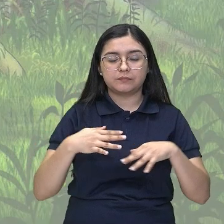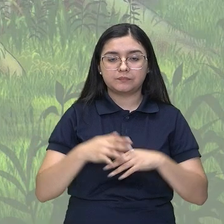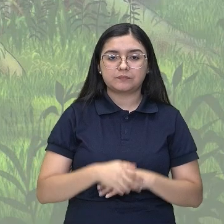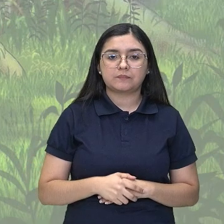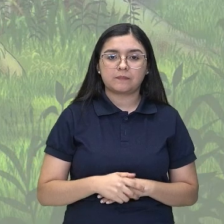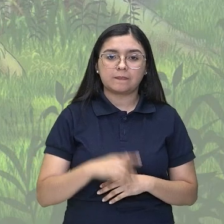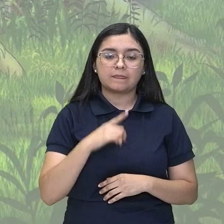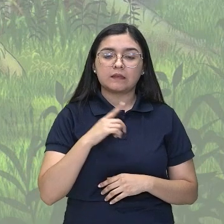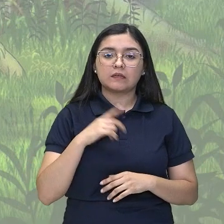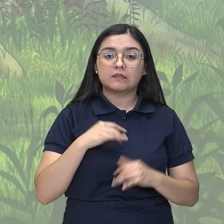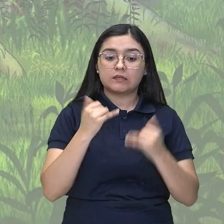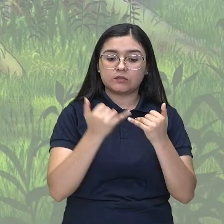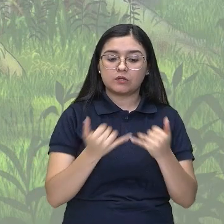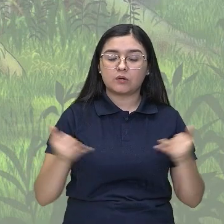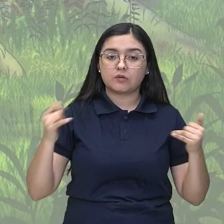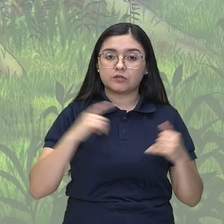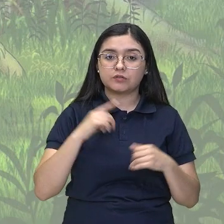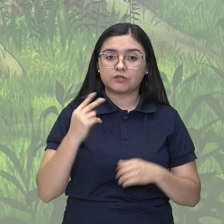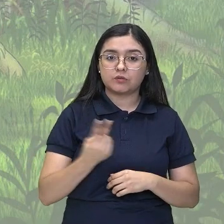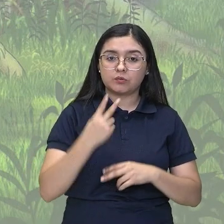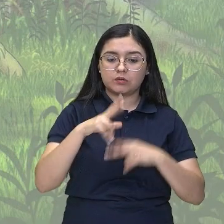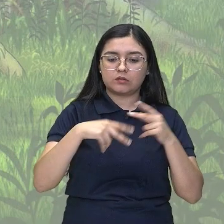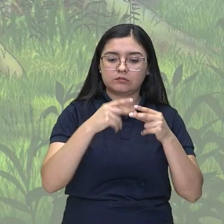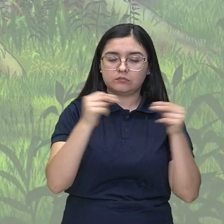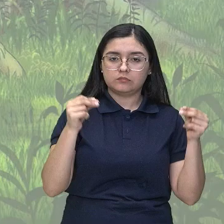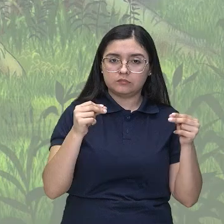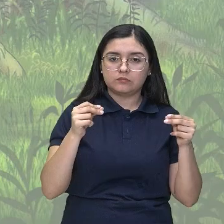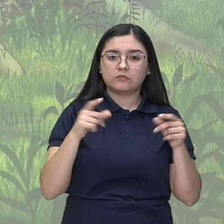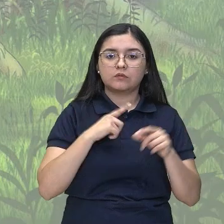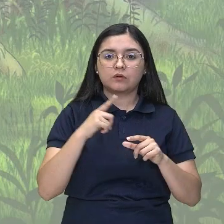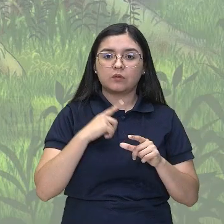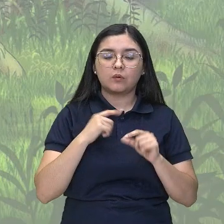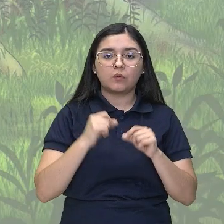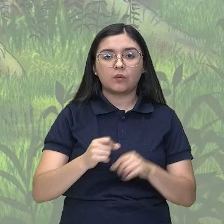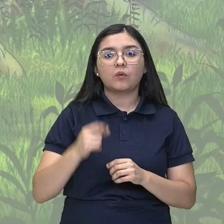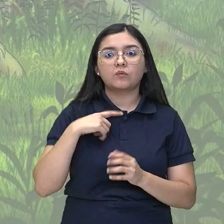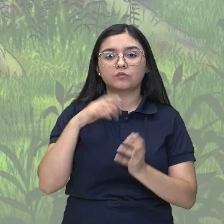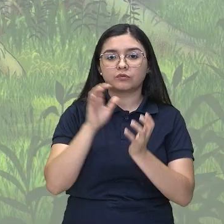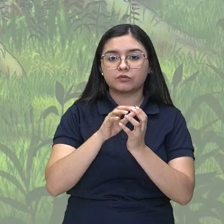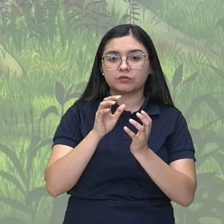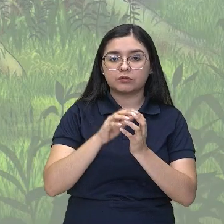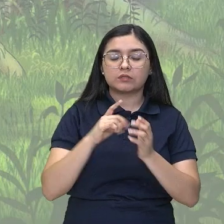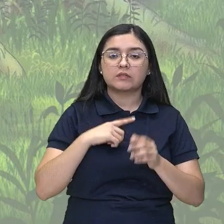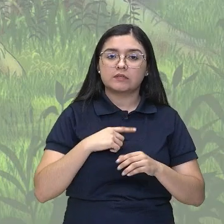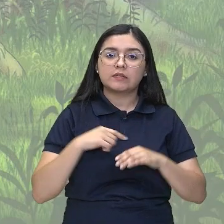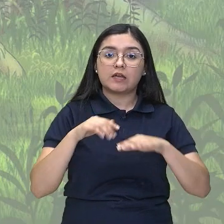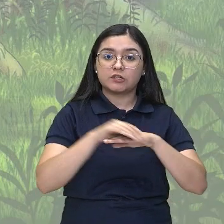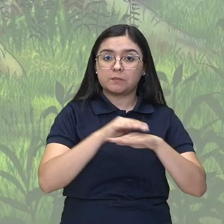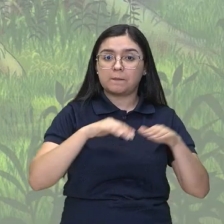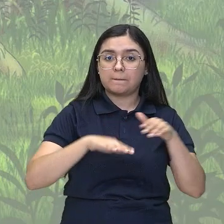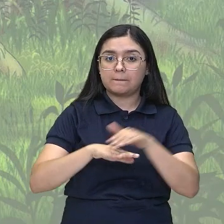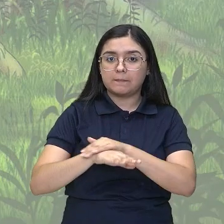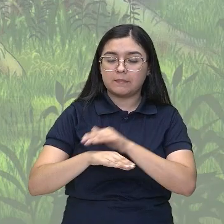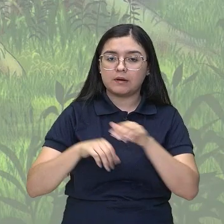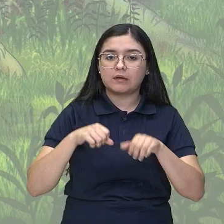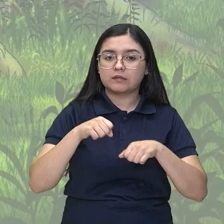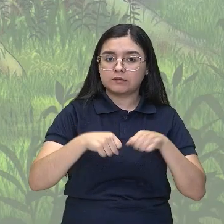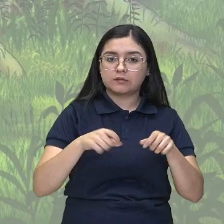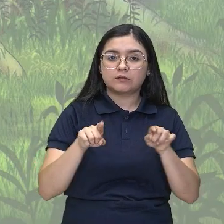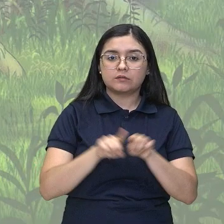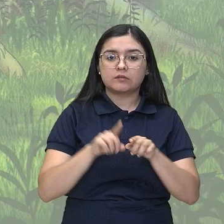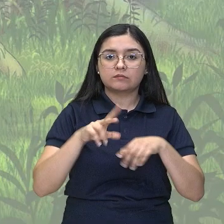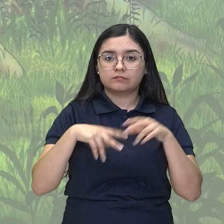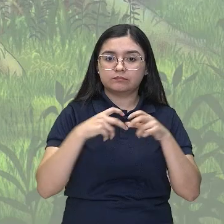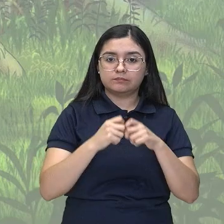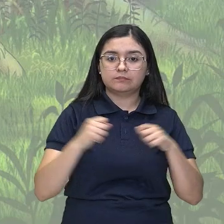nas pontas desta corda havia 2 laços que ele abriu com os dentes e passou nas patas dianteiras, ligando-as fortemente uma a outra, como na